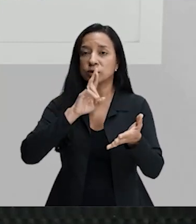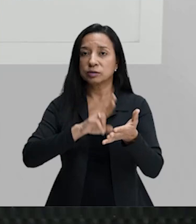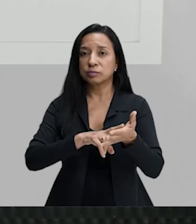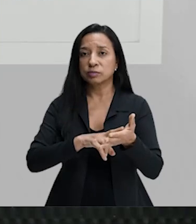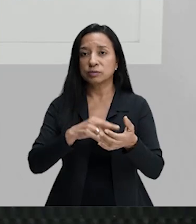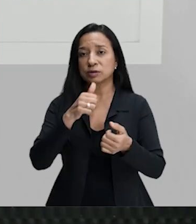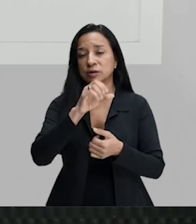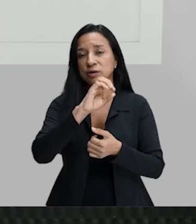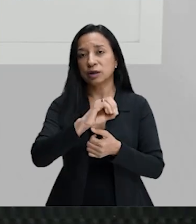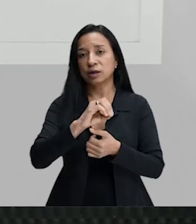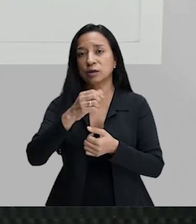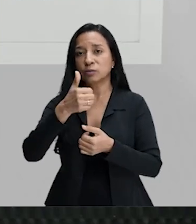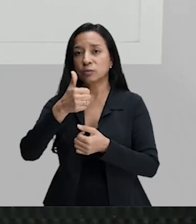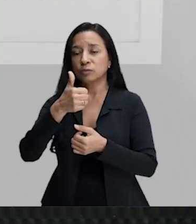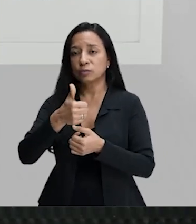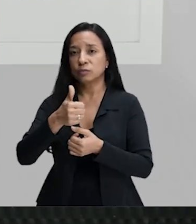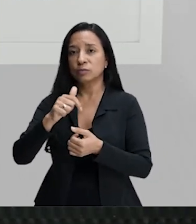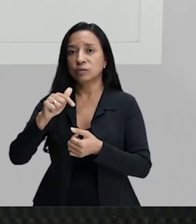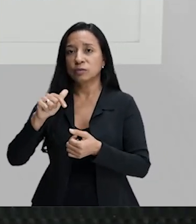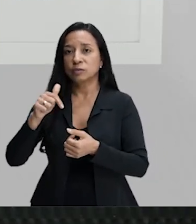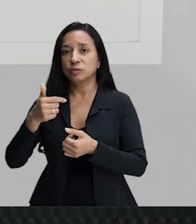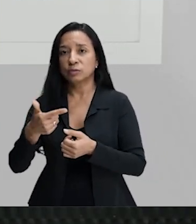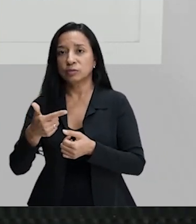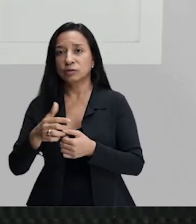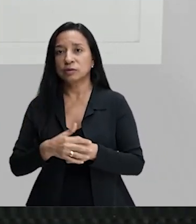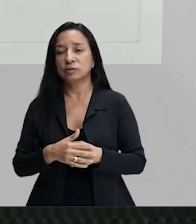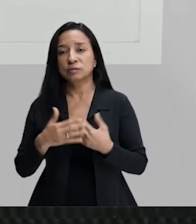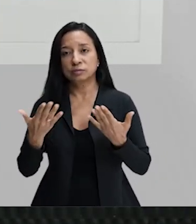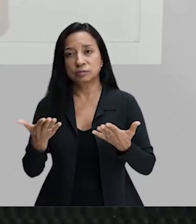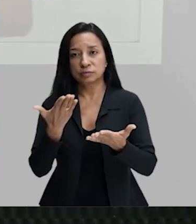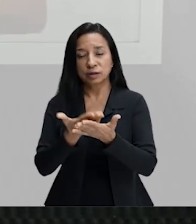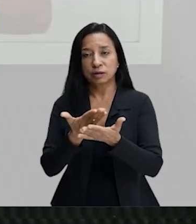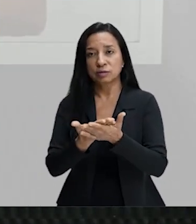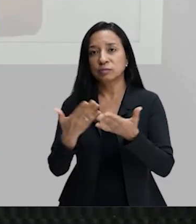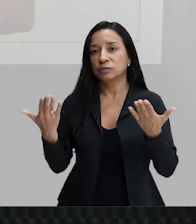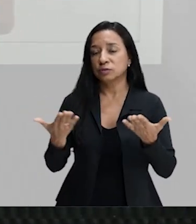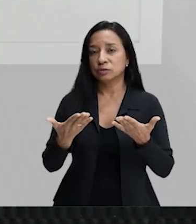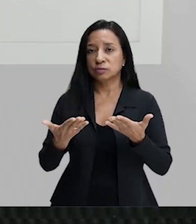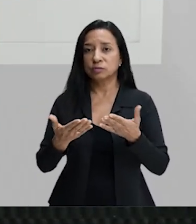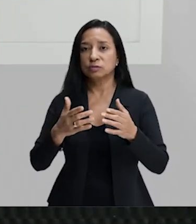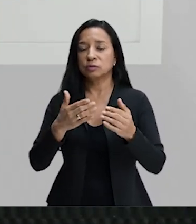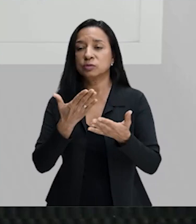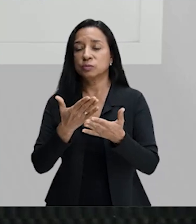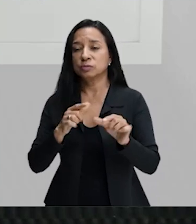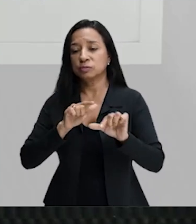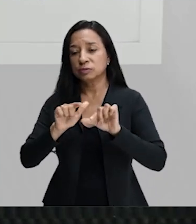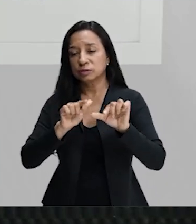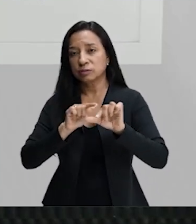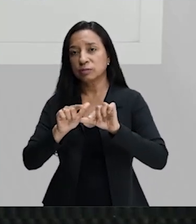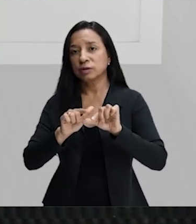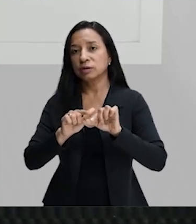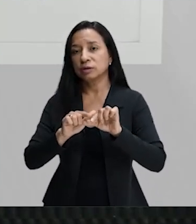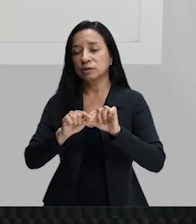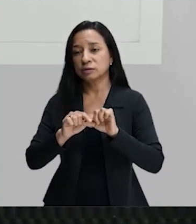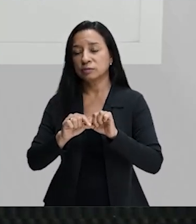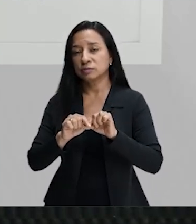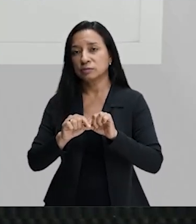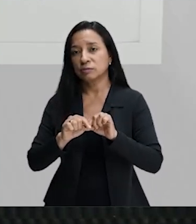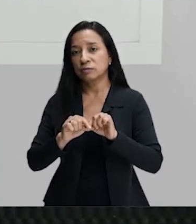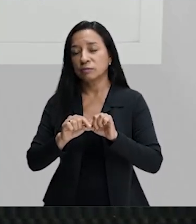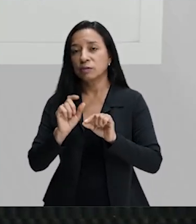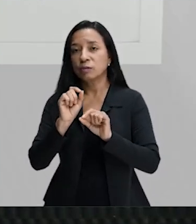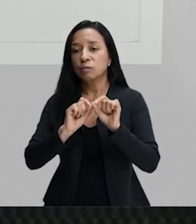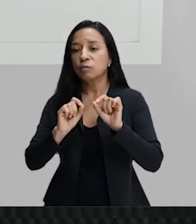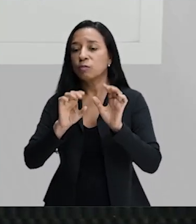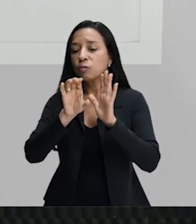3. Beleza, turminha? Ok, então na aula de hoje nós trabalhamos aqui de forma bem cadenciada